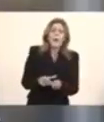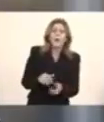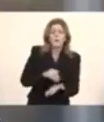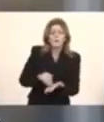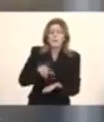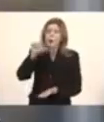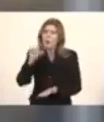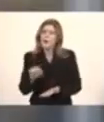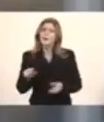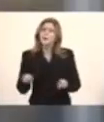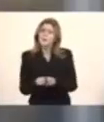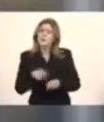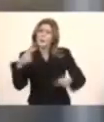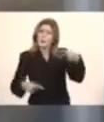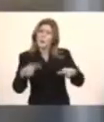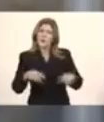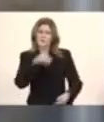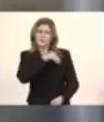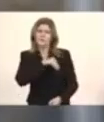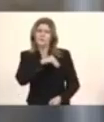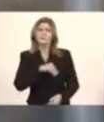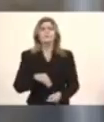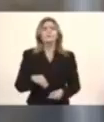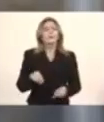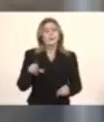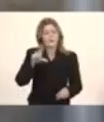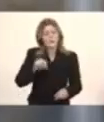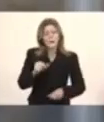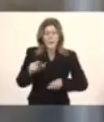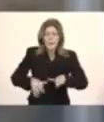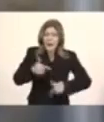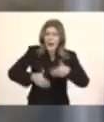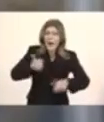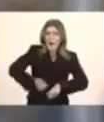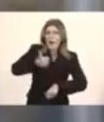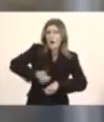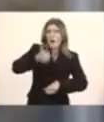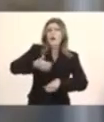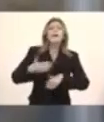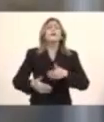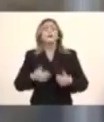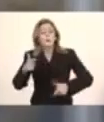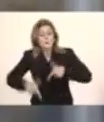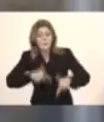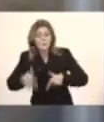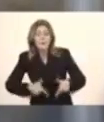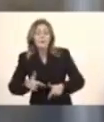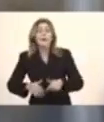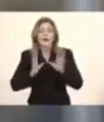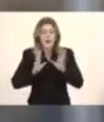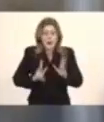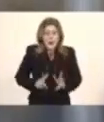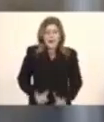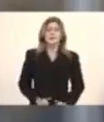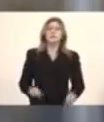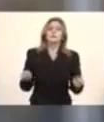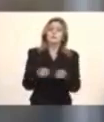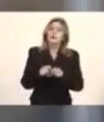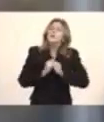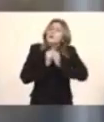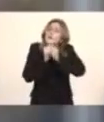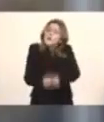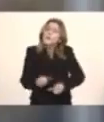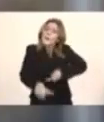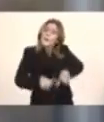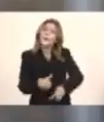reduzir o número de secretarias e cargos políticos para que a máquina da prefeitura funcione melhor, com mais eficiência e